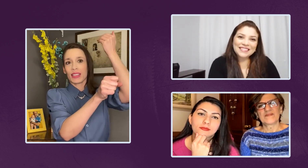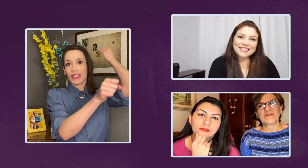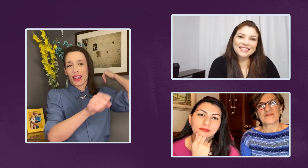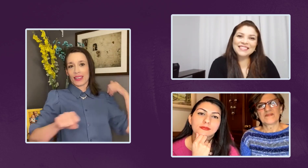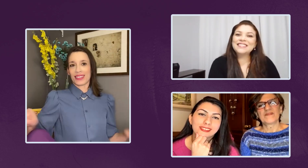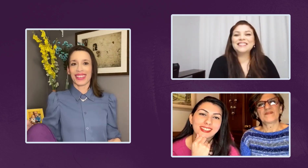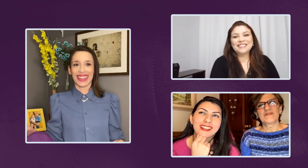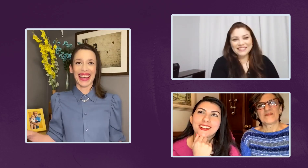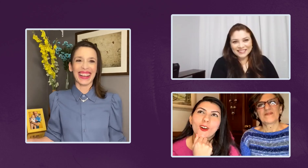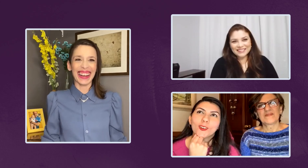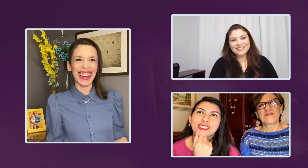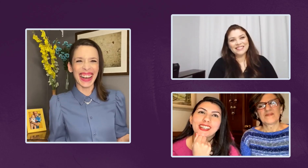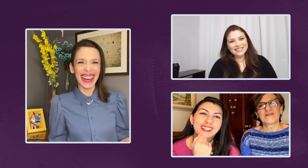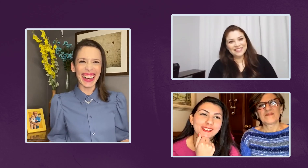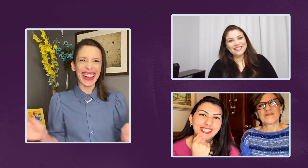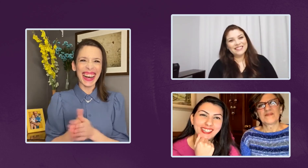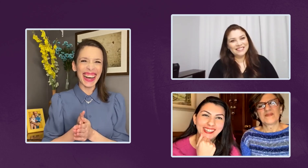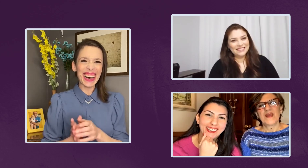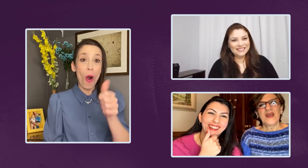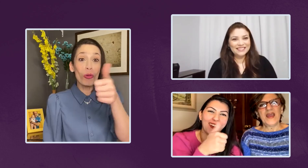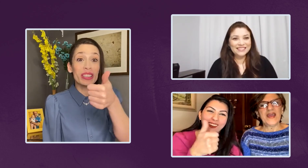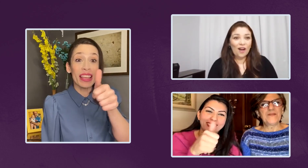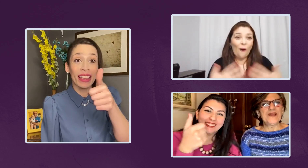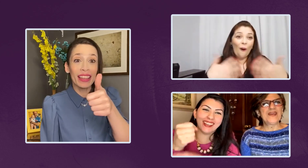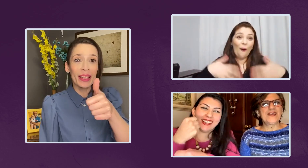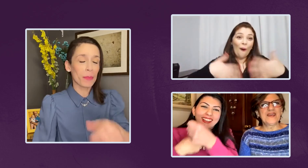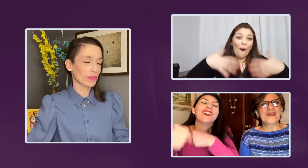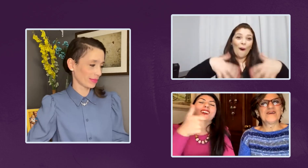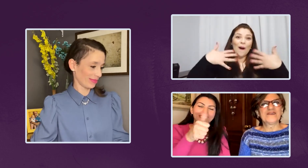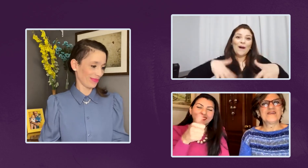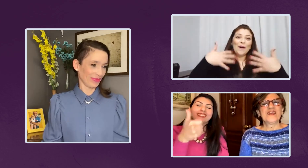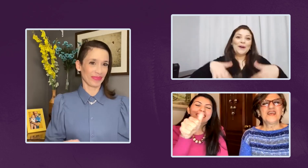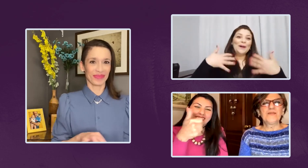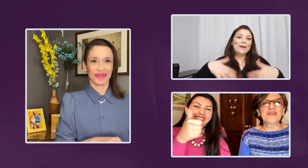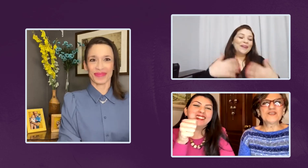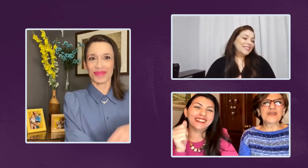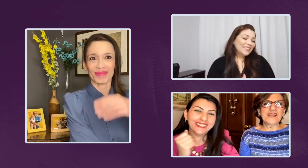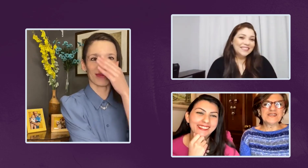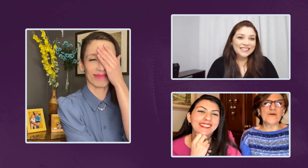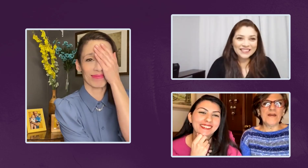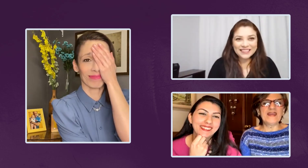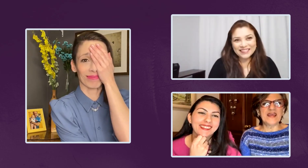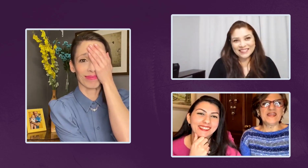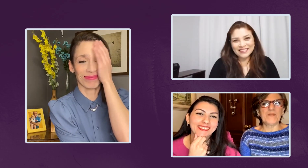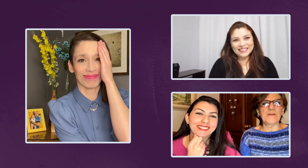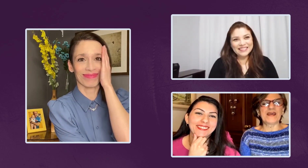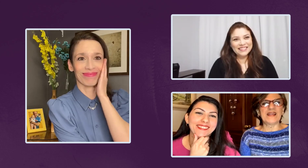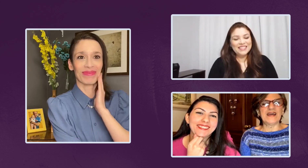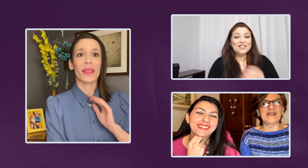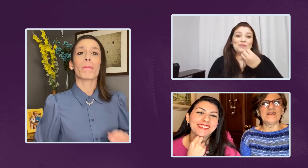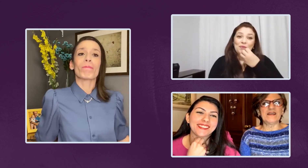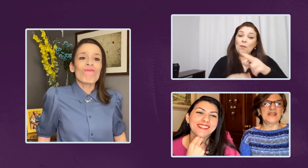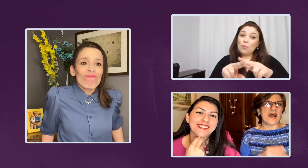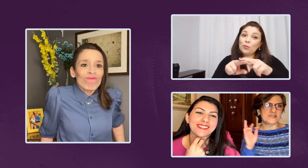anos atrás. 11 anos. 11? E por isso que ela se deu bem, né, Débora? Porque